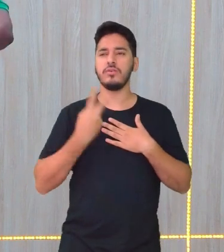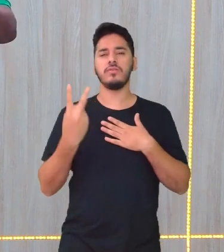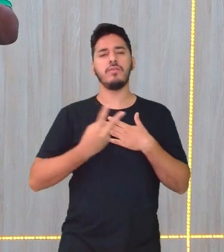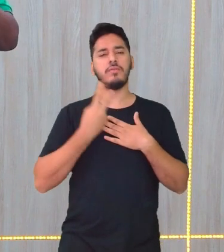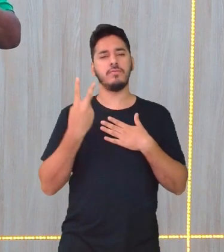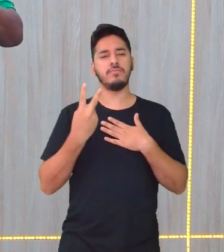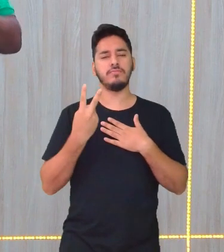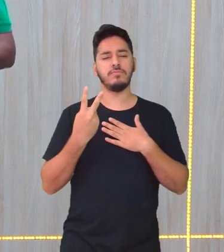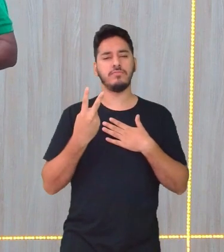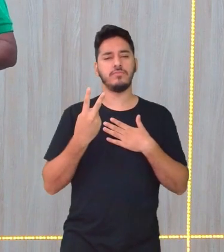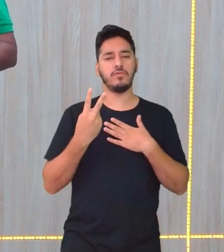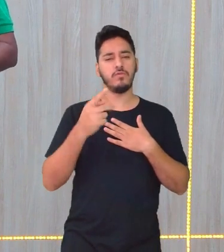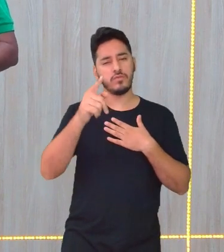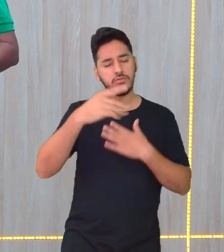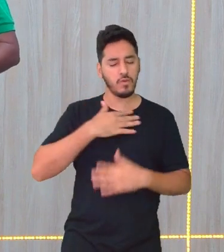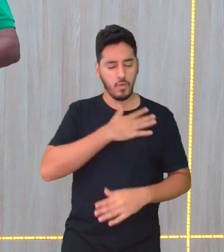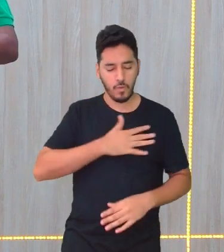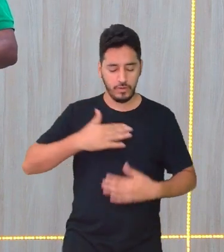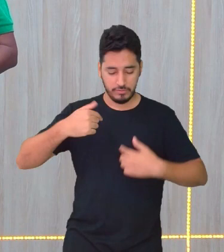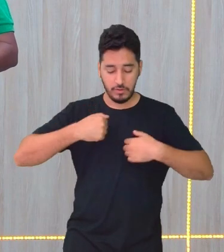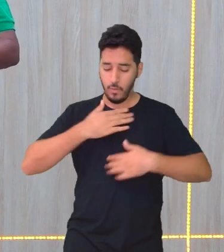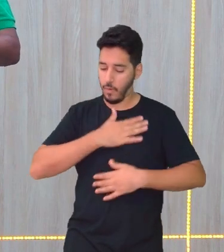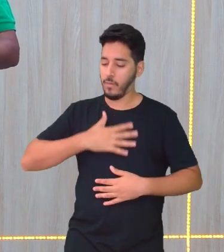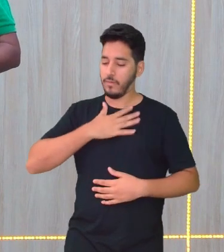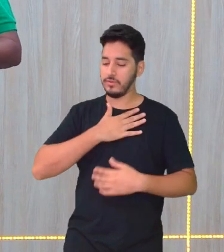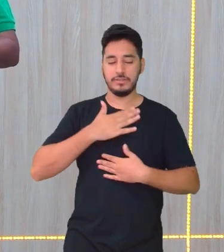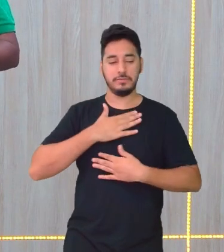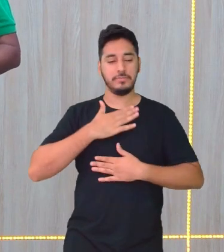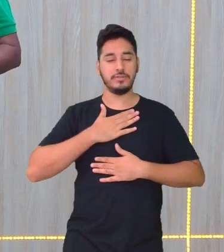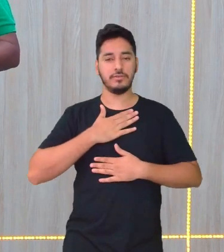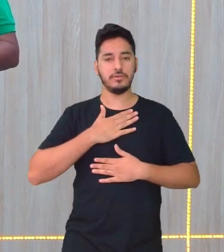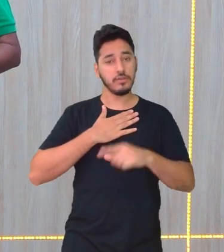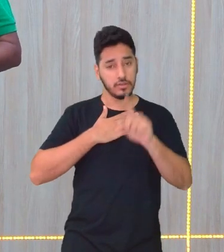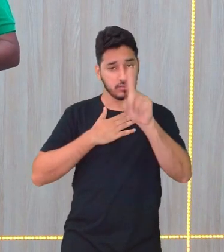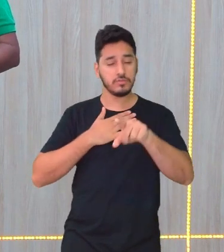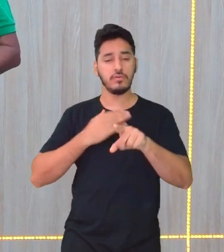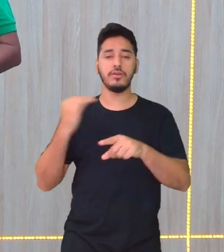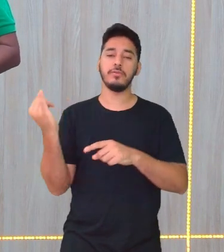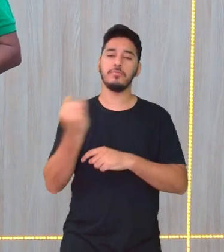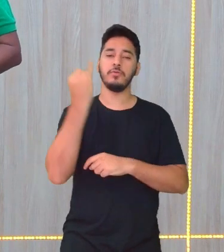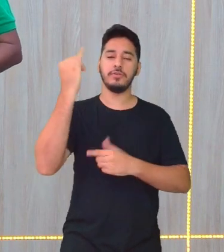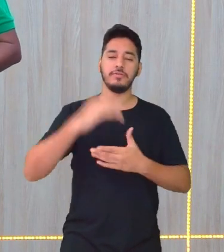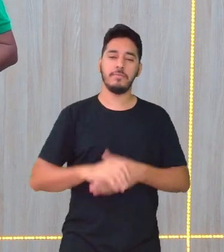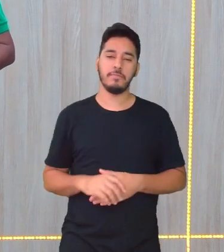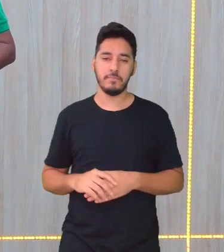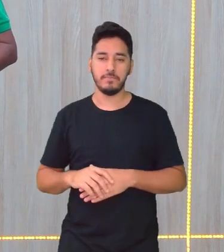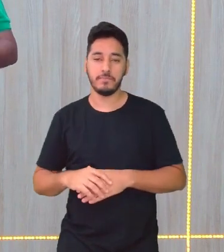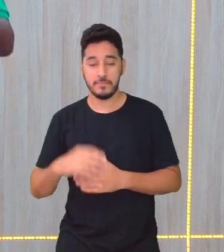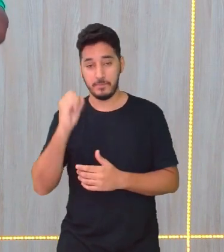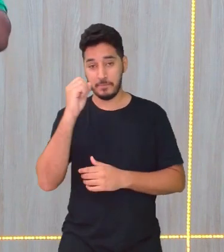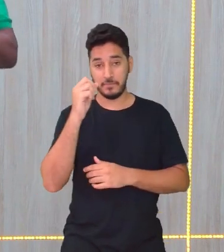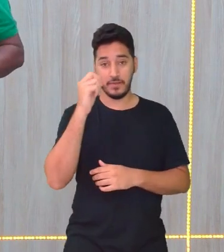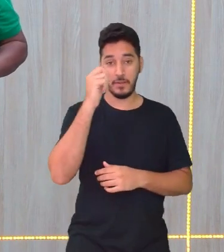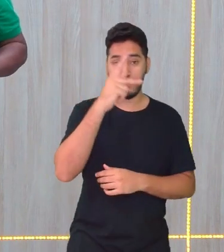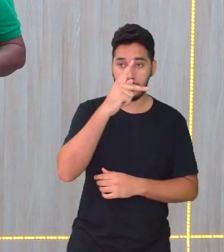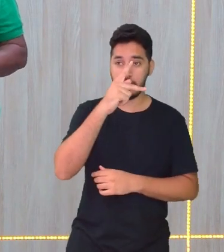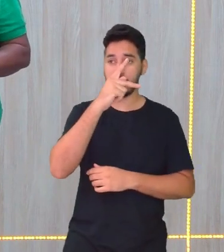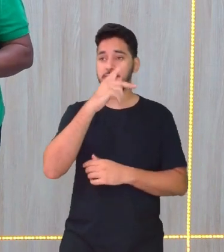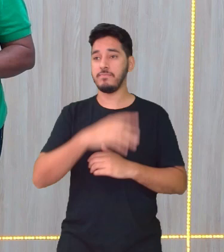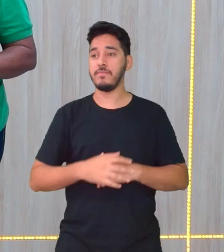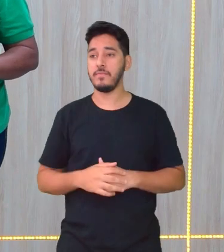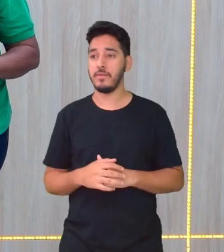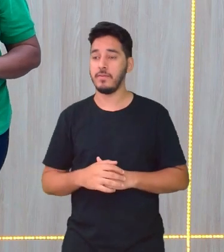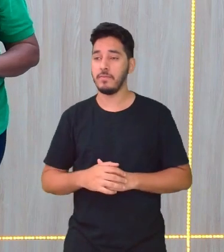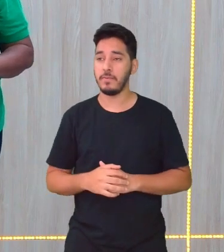que você se gosta, tá certo? Isso é muito importante. Ok? Então, muito bem,